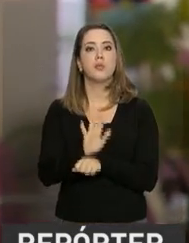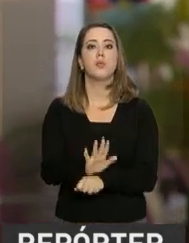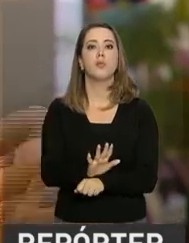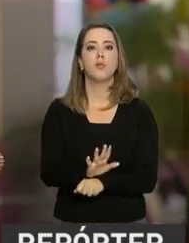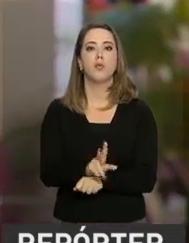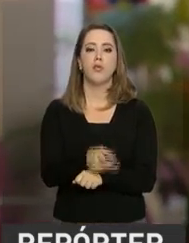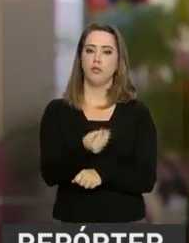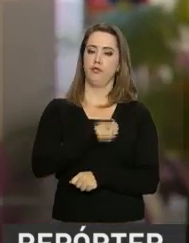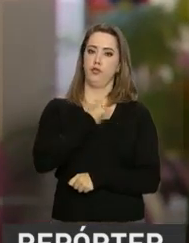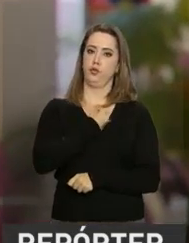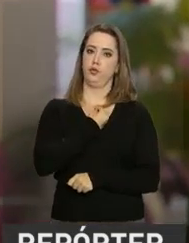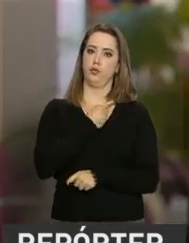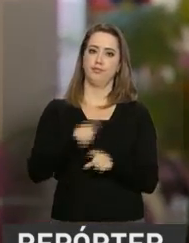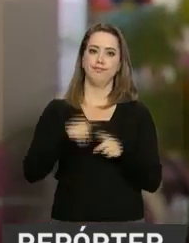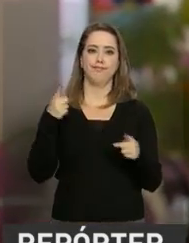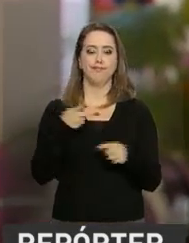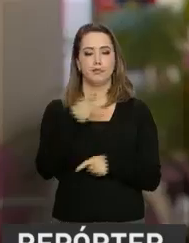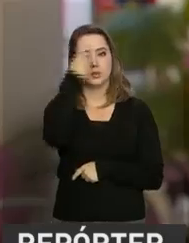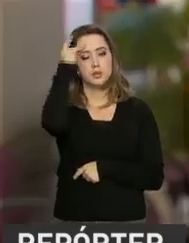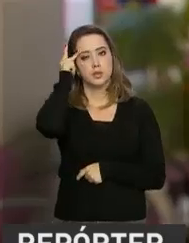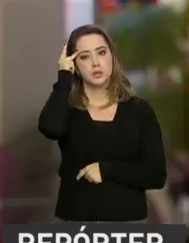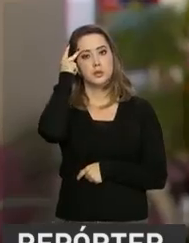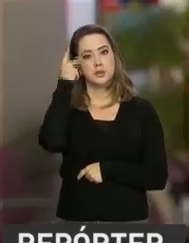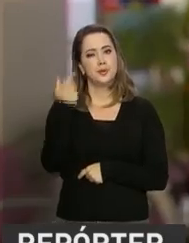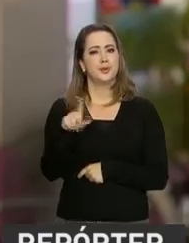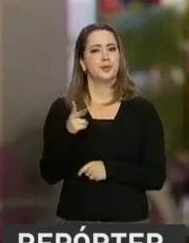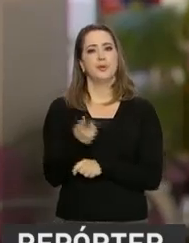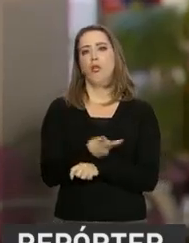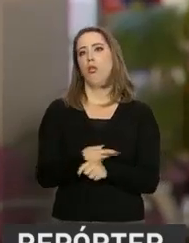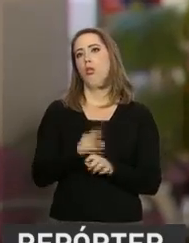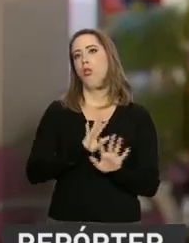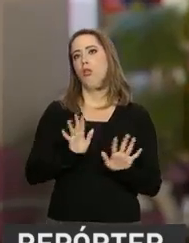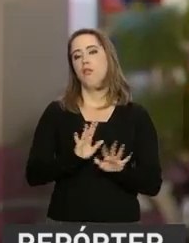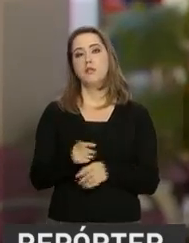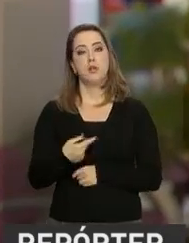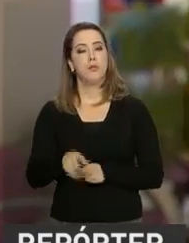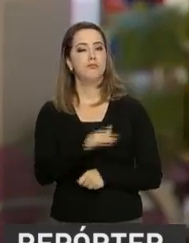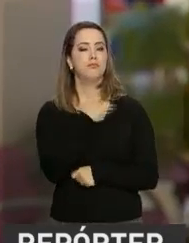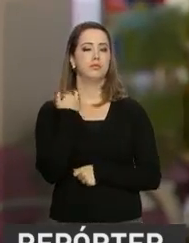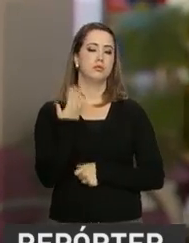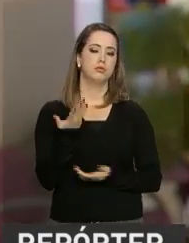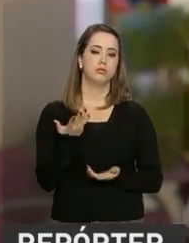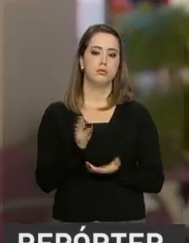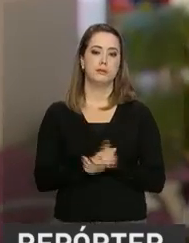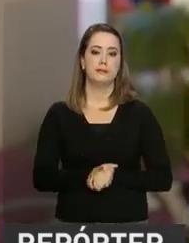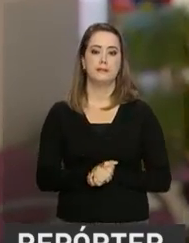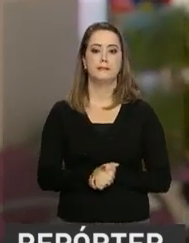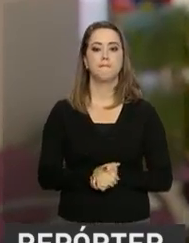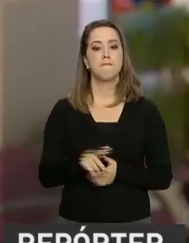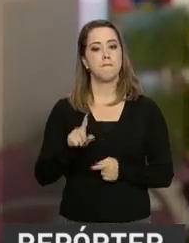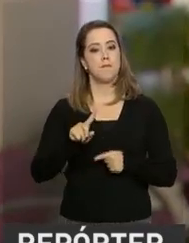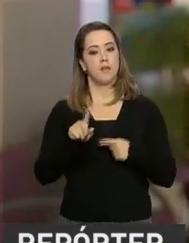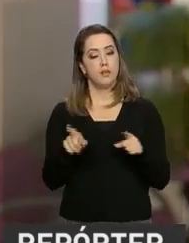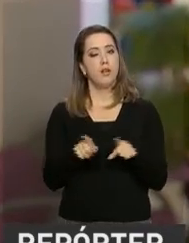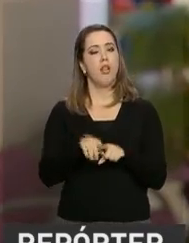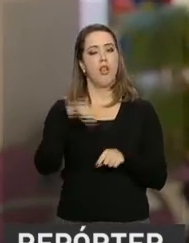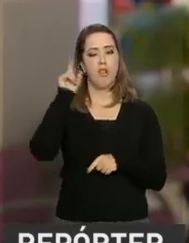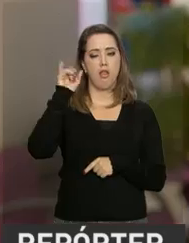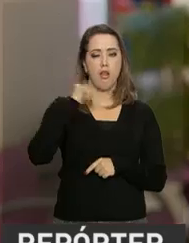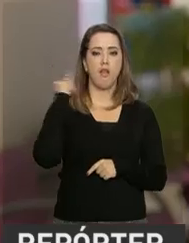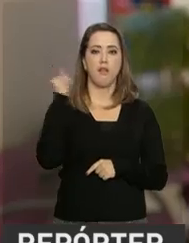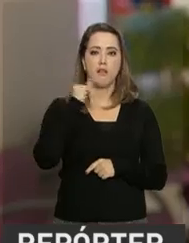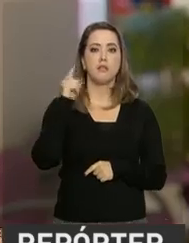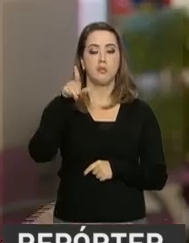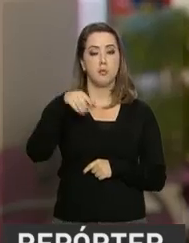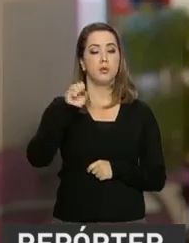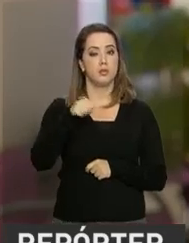e algumas pessoas que não procuraram Infelizmente o estado não conseguiu agir a tempo de impedir que elas fossem mortas então é importante assim